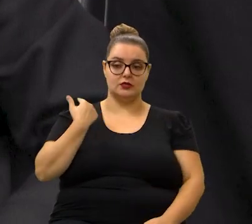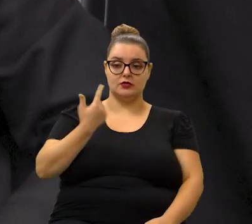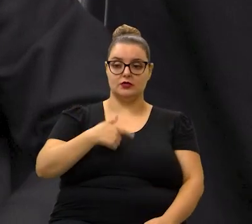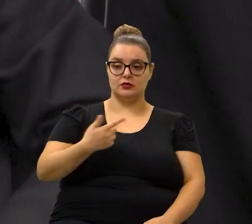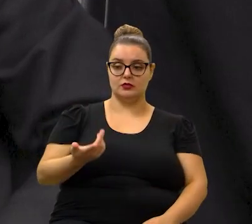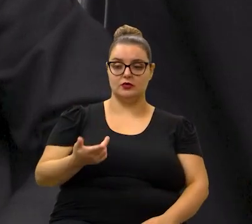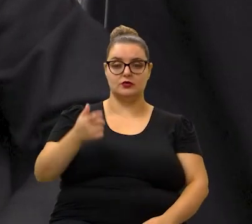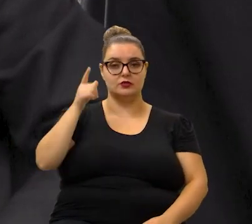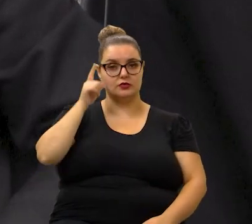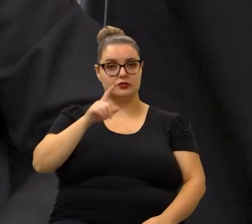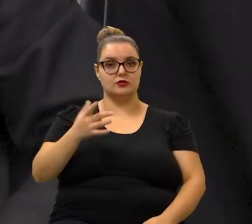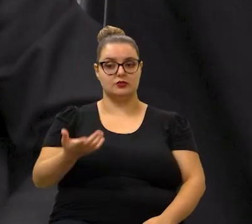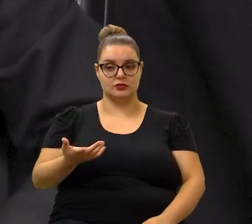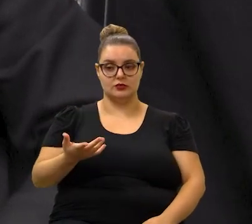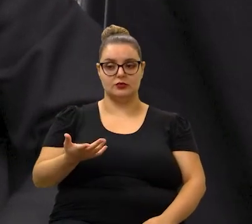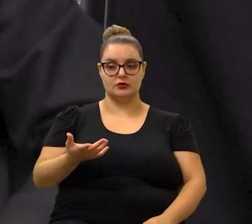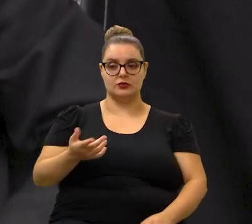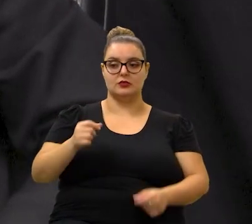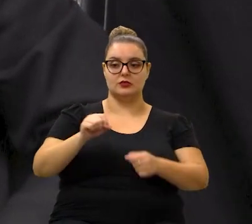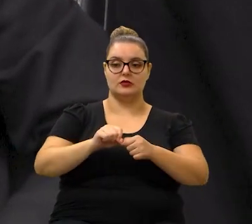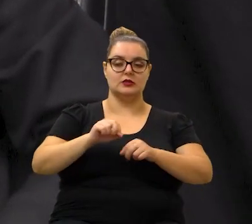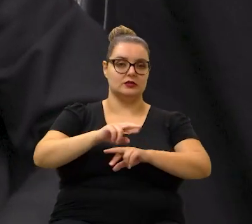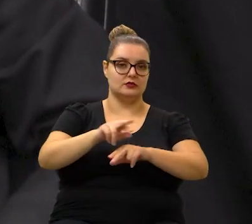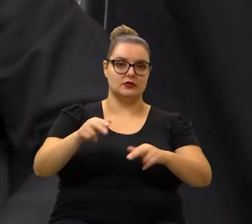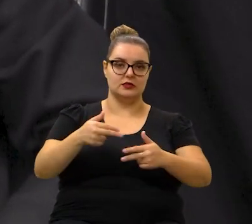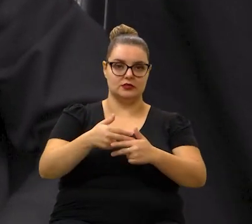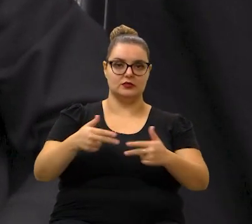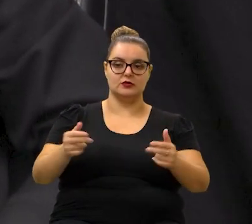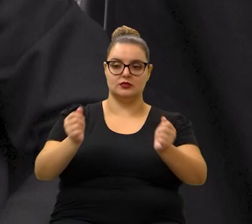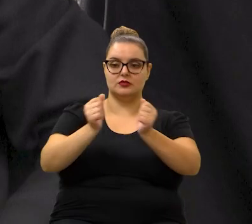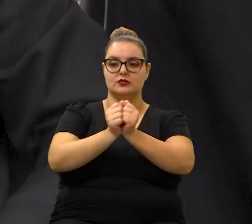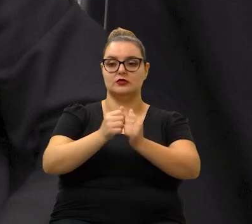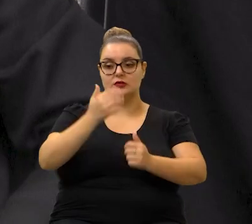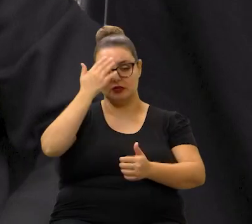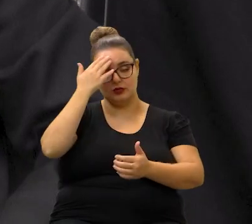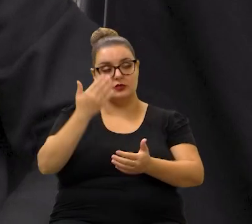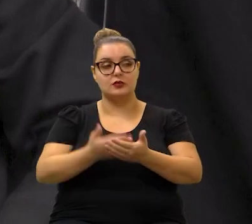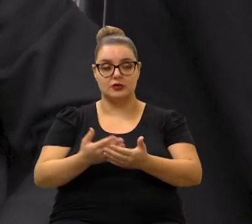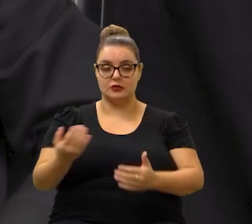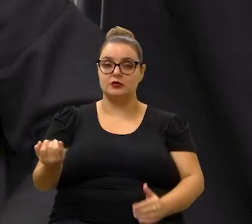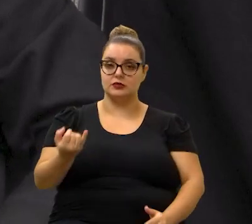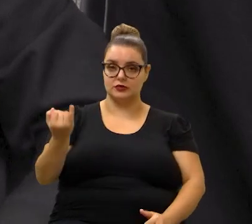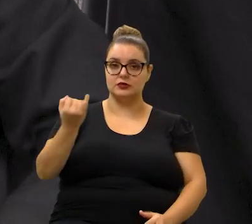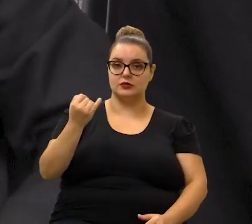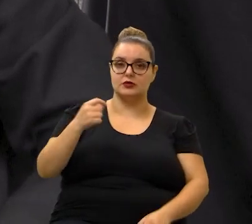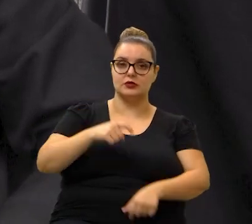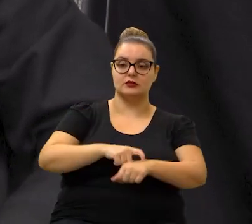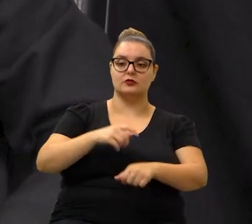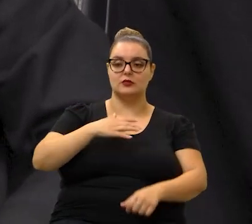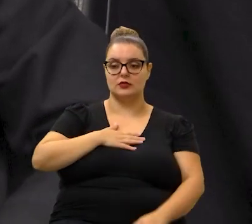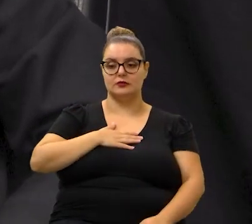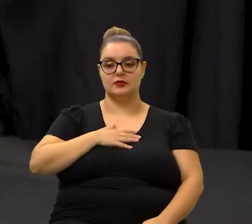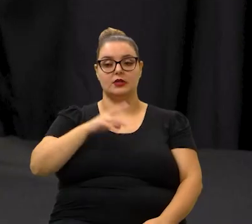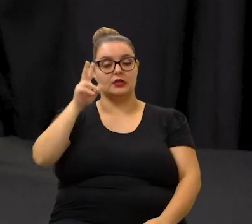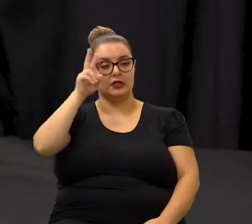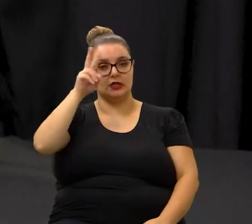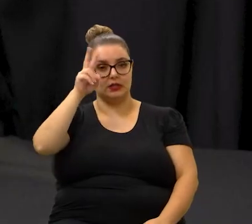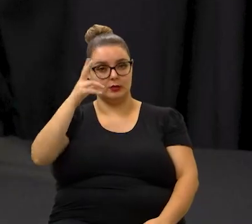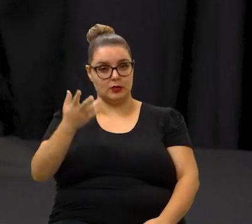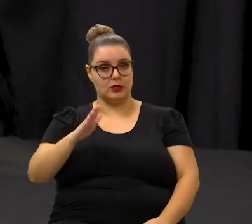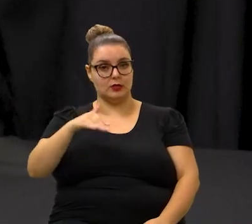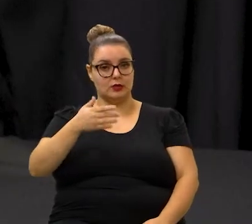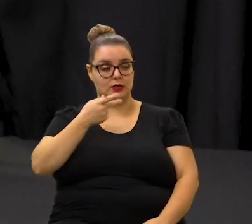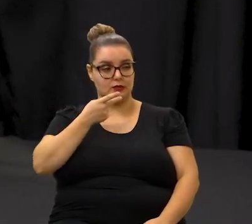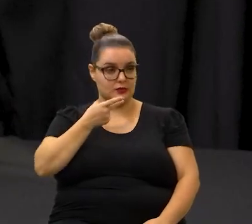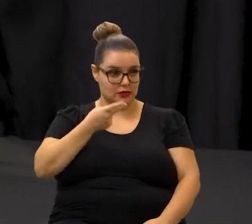eh conseguimos né fazer muitas coisas juntas e acredito que foi muito importante naquela época para mim Lando que quando o